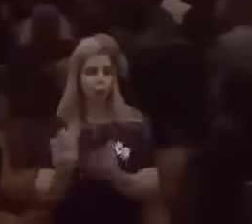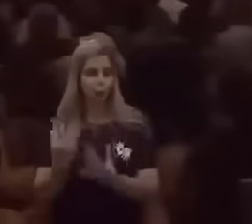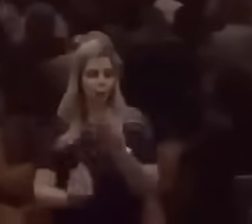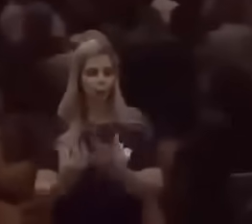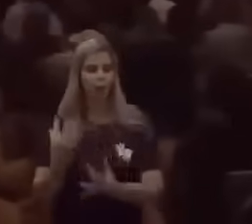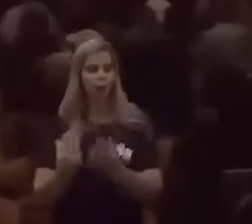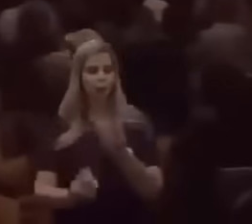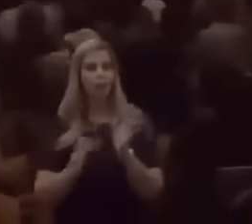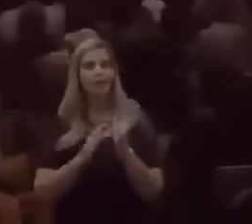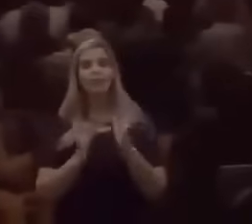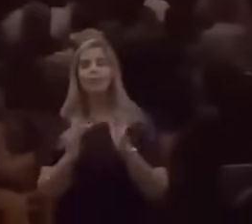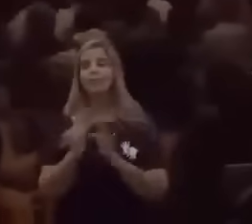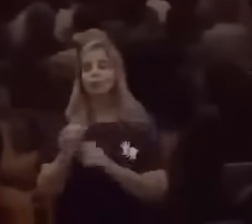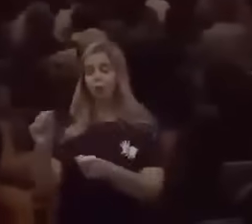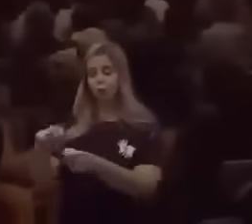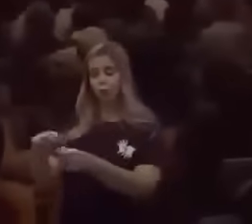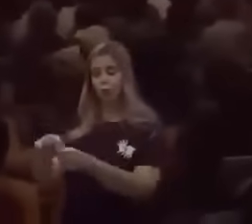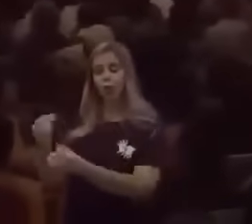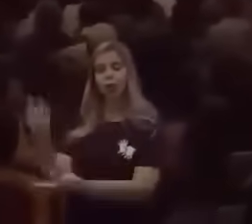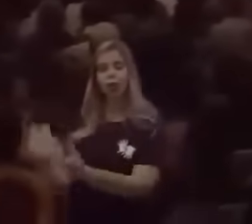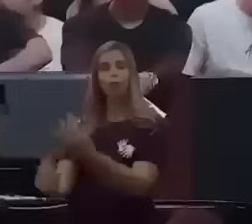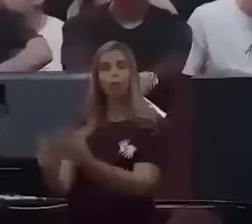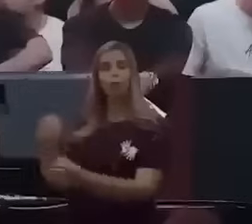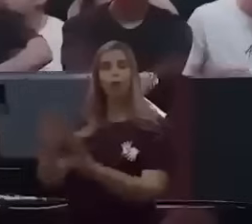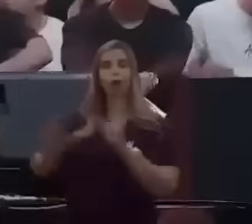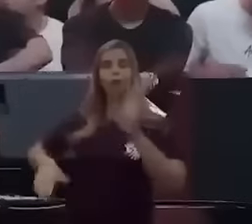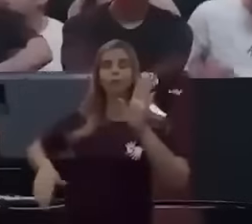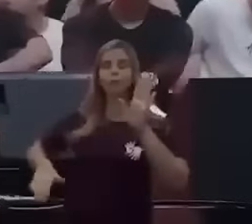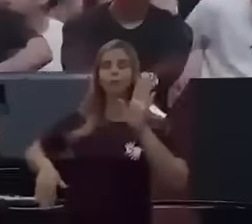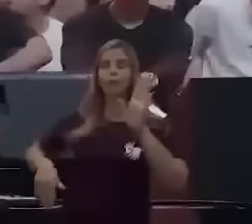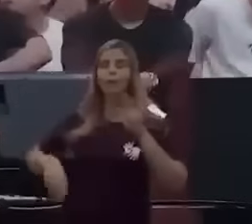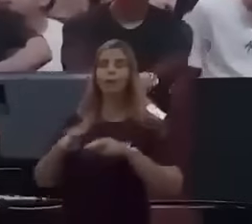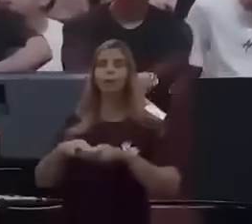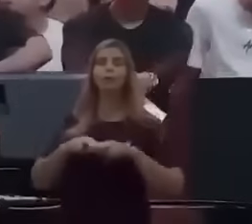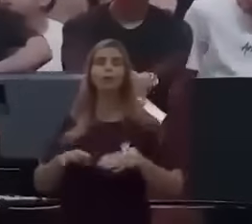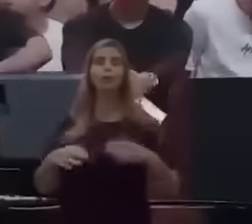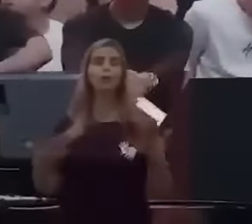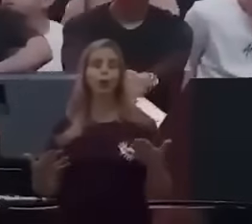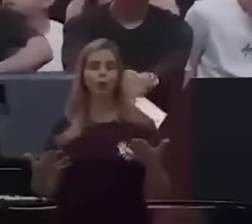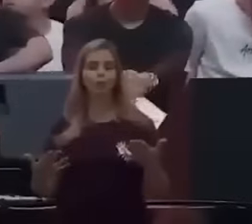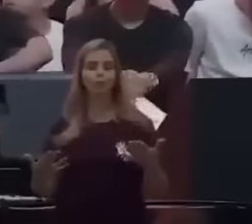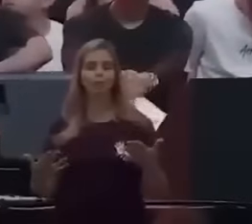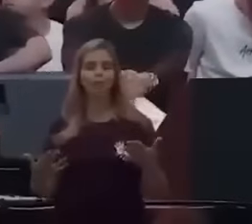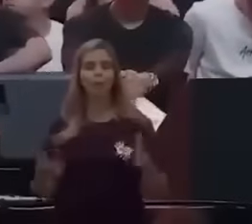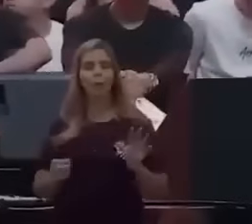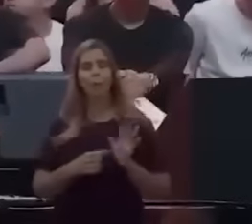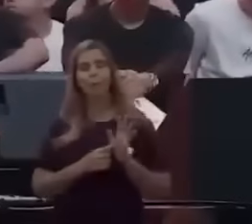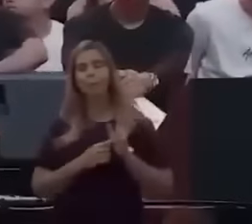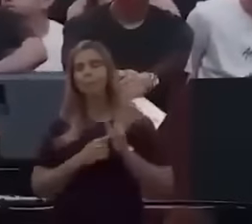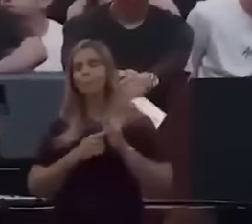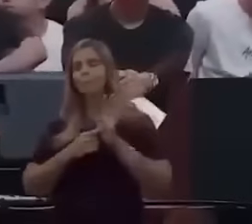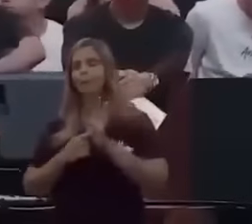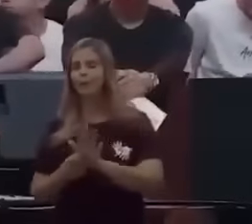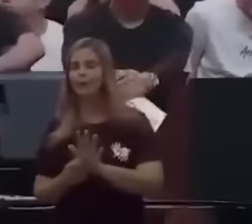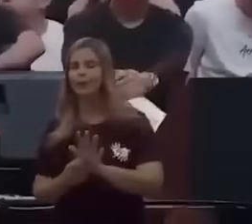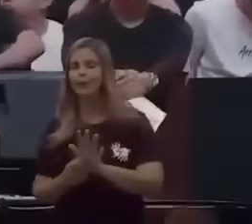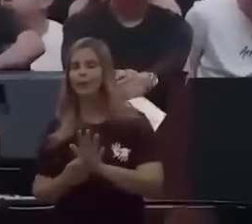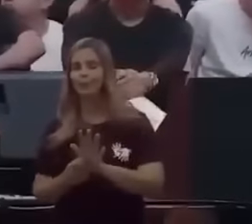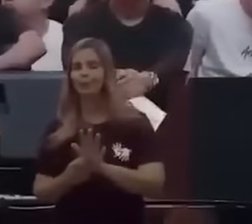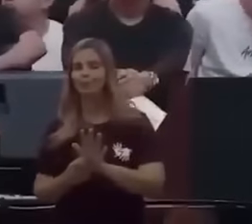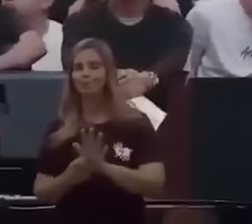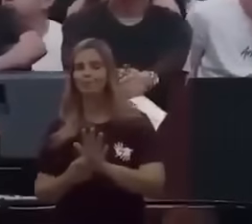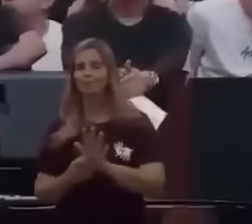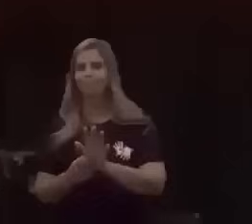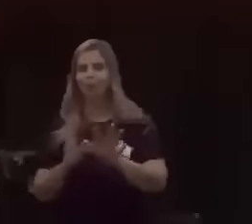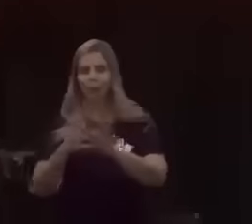Sabe por que Jesus plantou aquele braseiro ali? Para armar a cena da queda do Pedro, para curar a memória